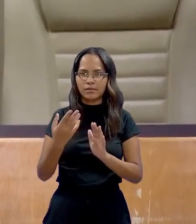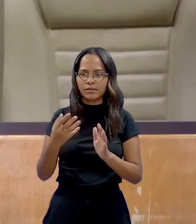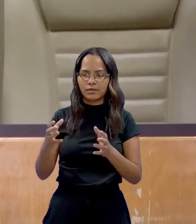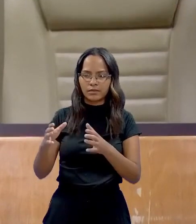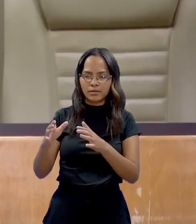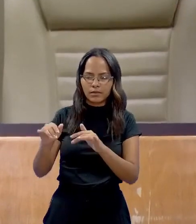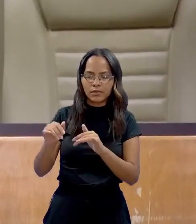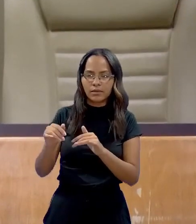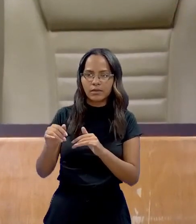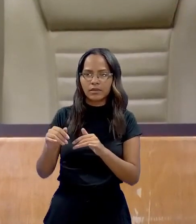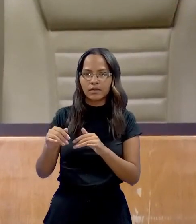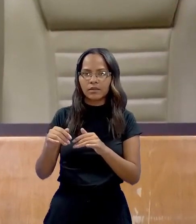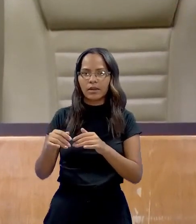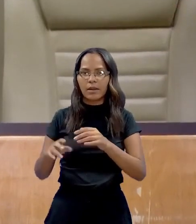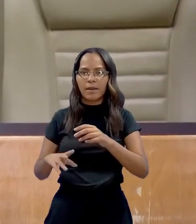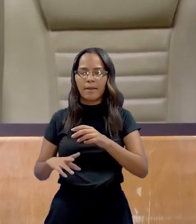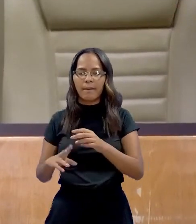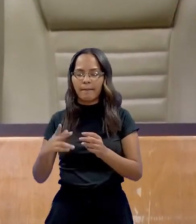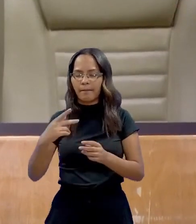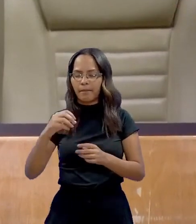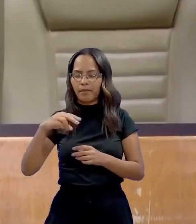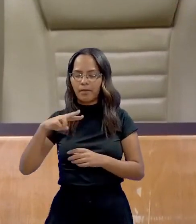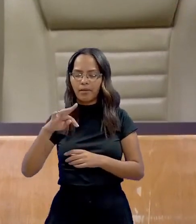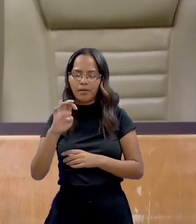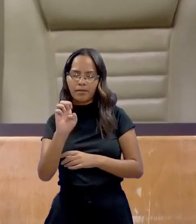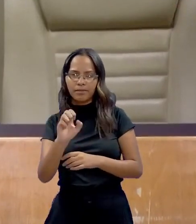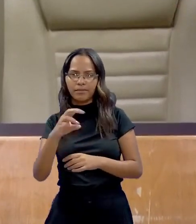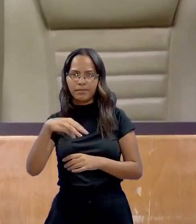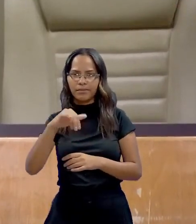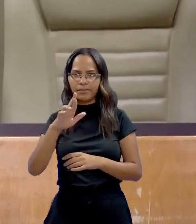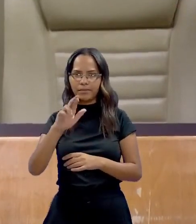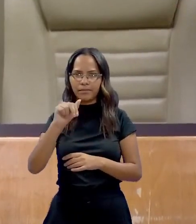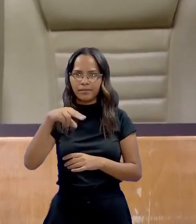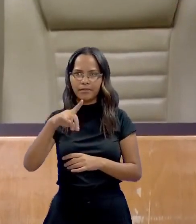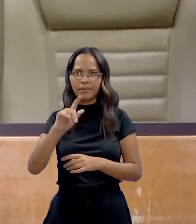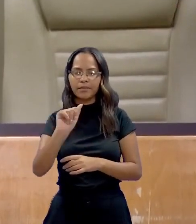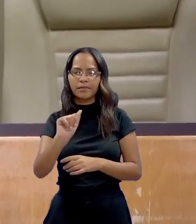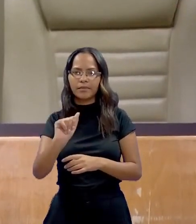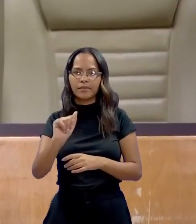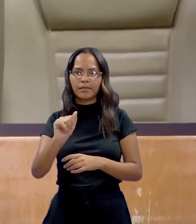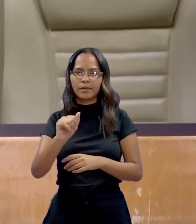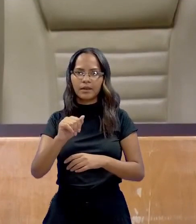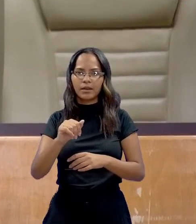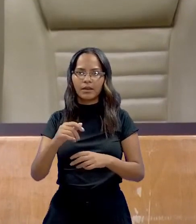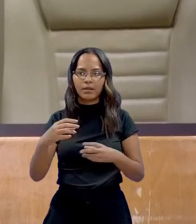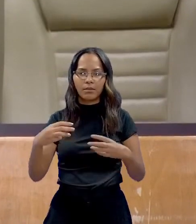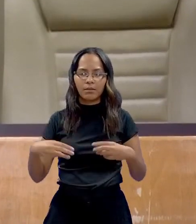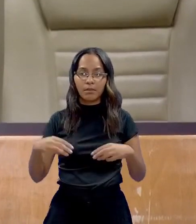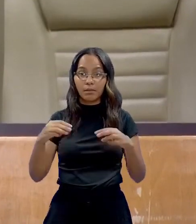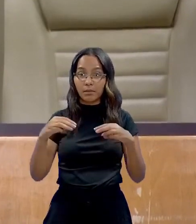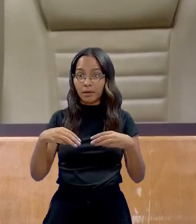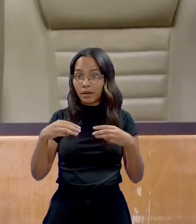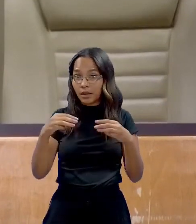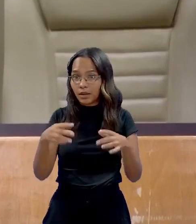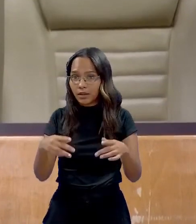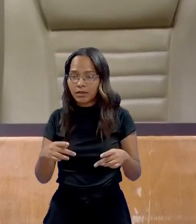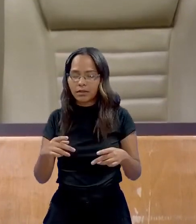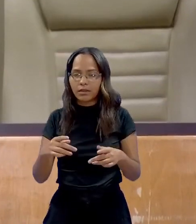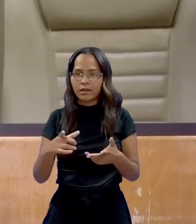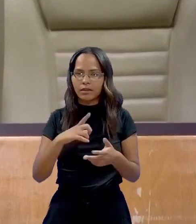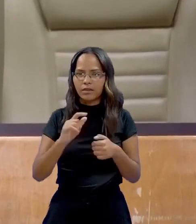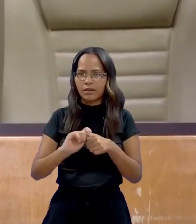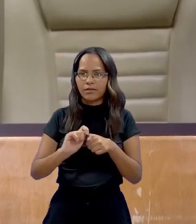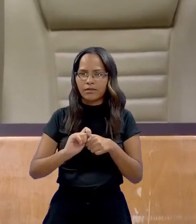Pontes de Miranda aos juristas que tenham demonstrado alta eficiência e relevante serviço prestado